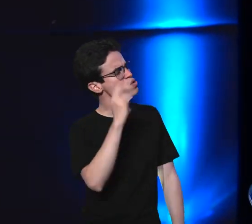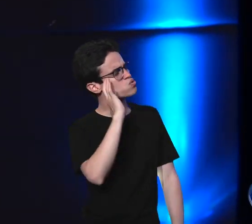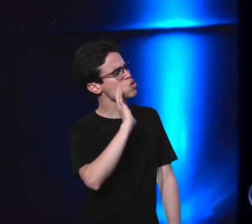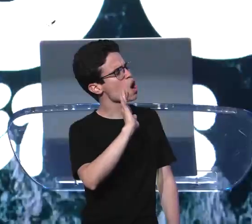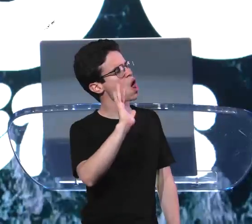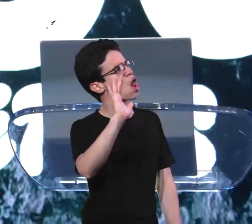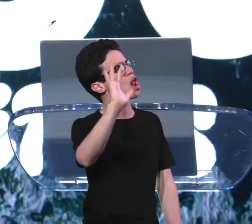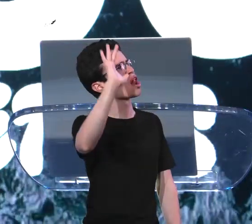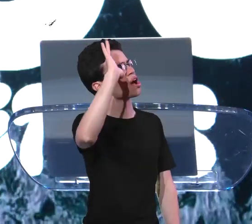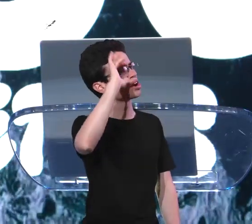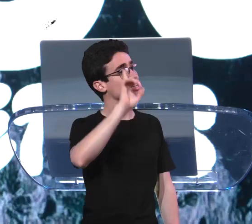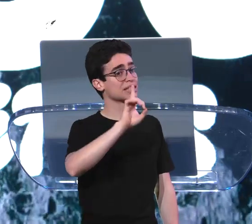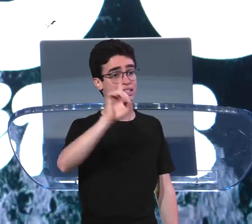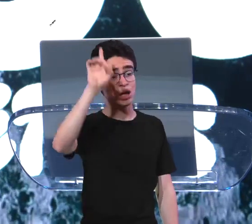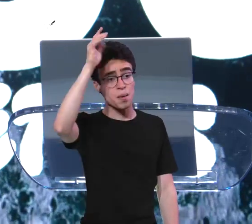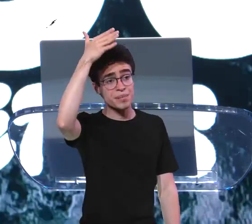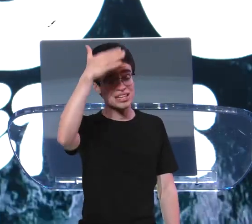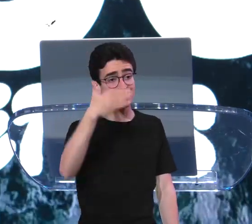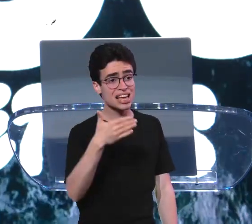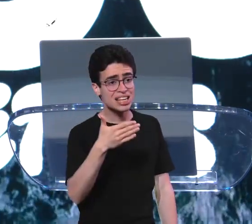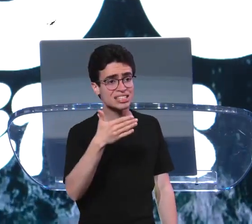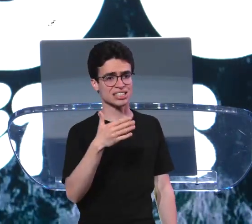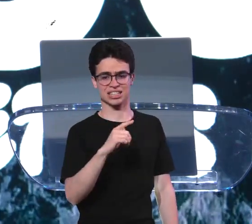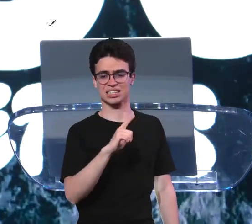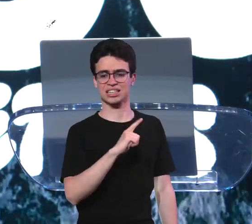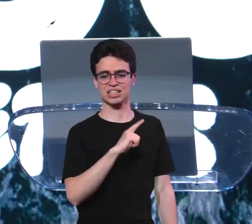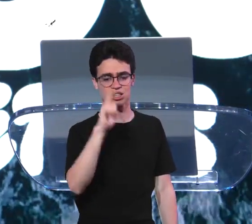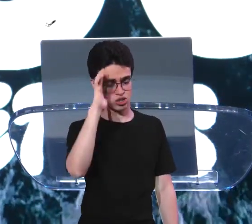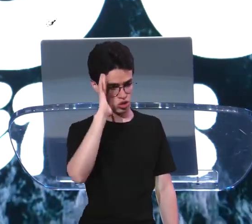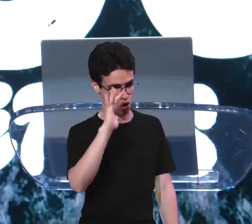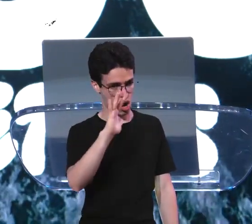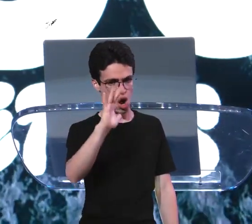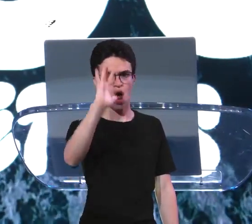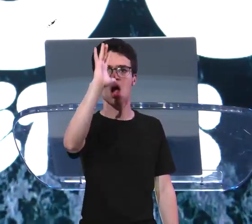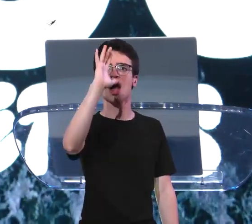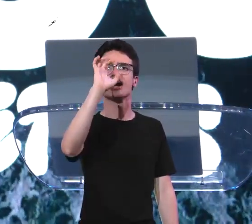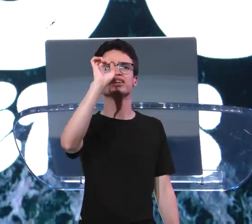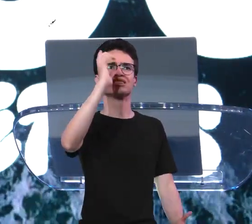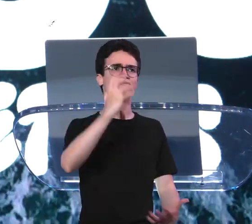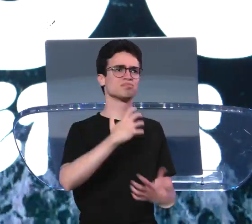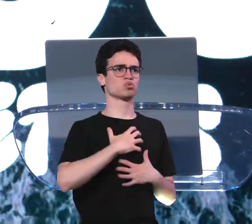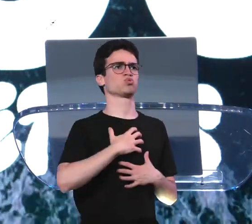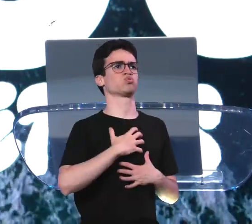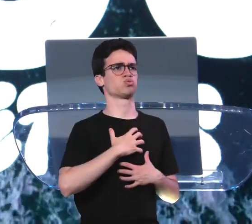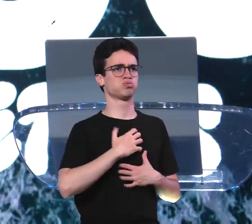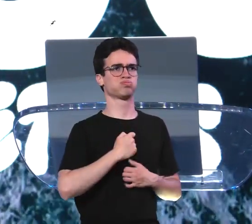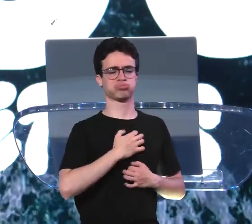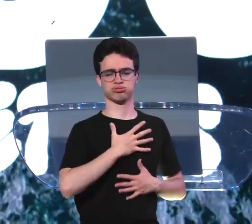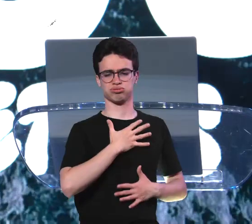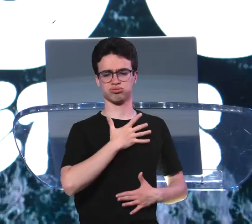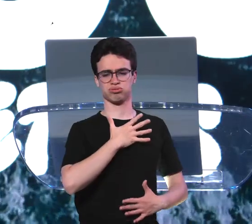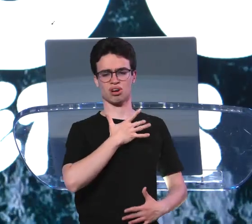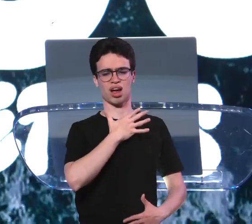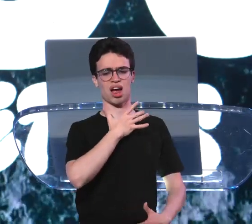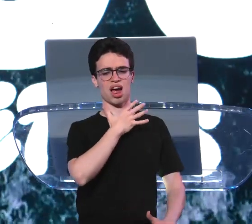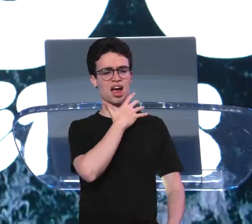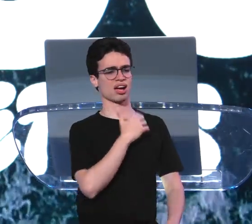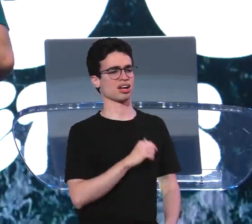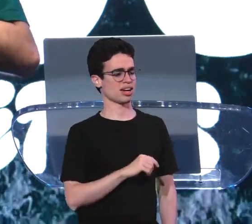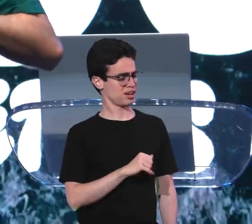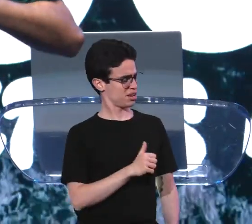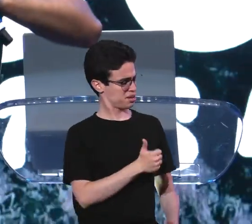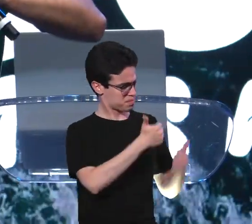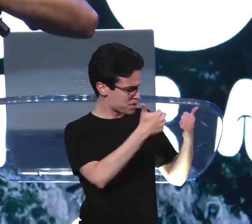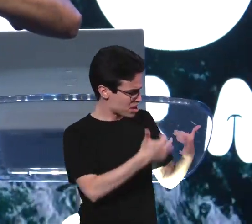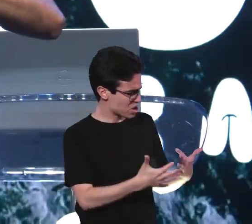que na presença de Deus, durante o sonho ela sentia a presença de Deus tomar conta dela. E ela falou que